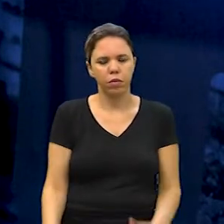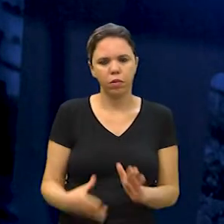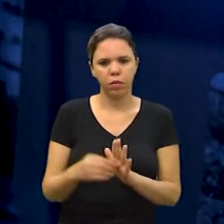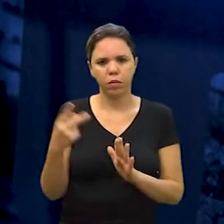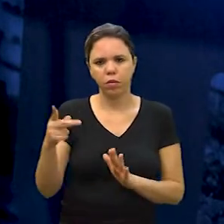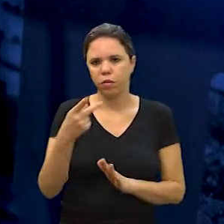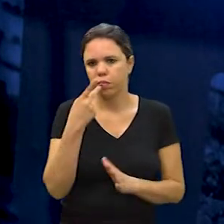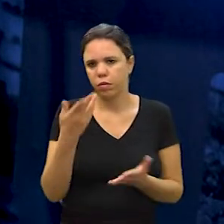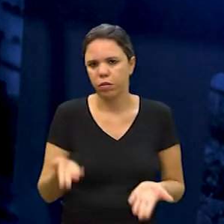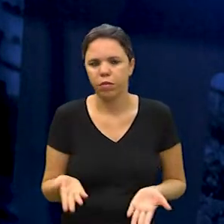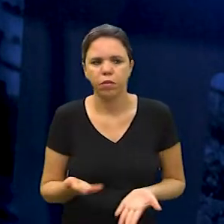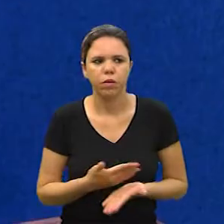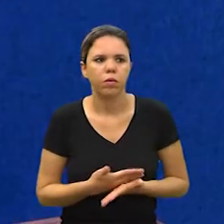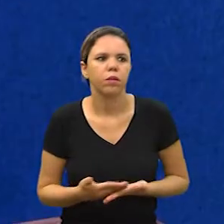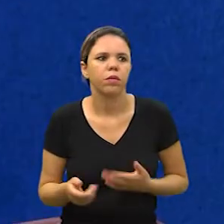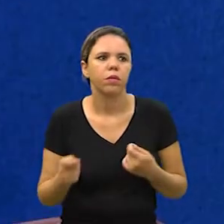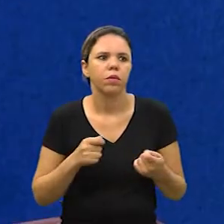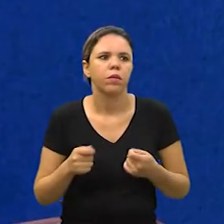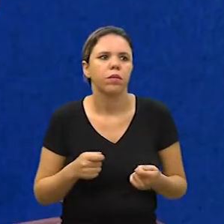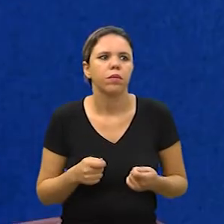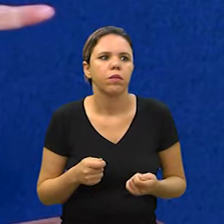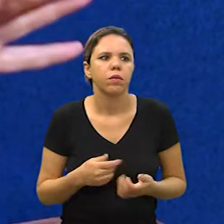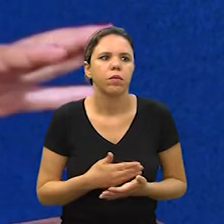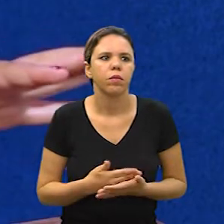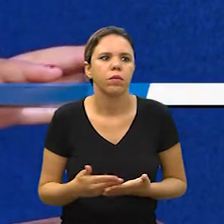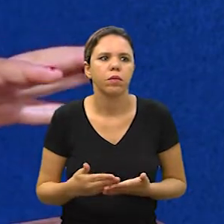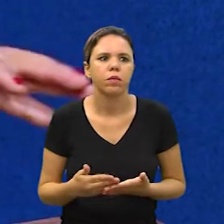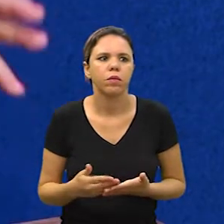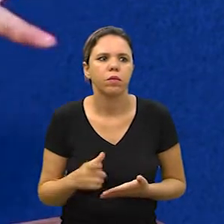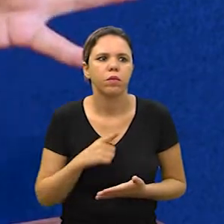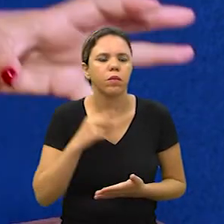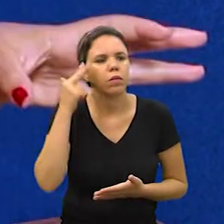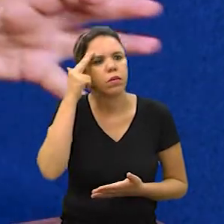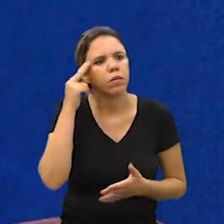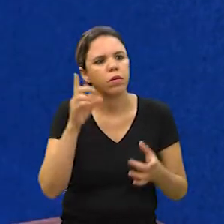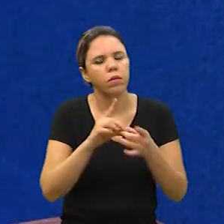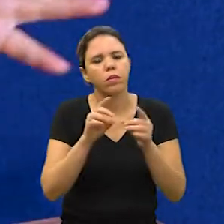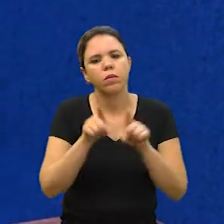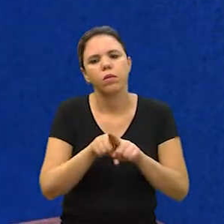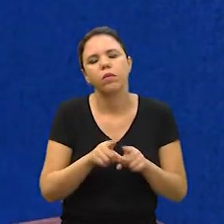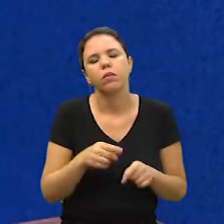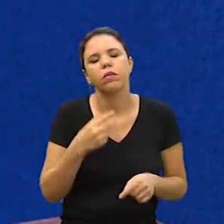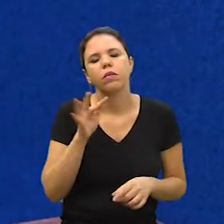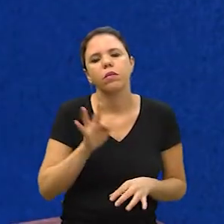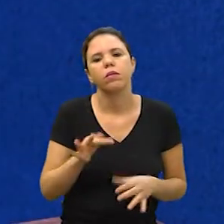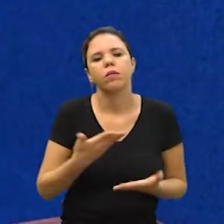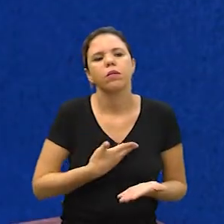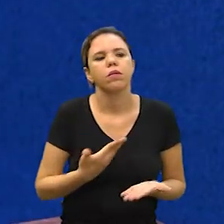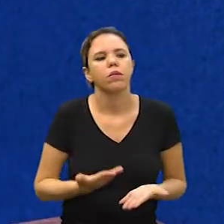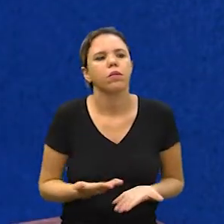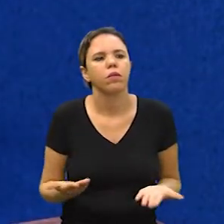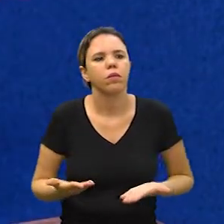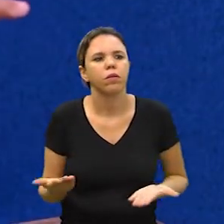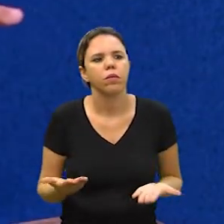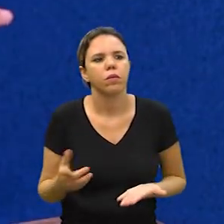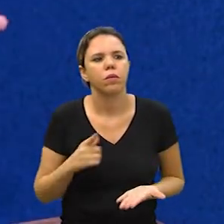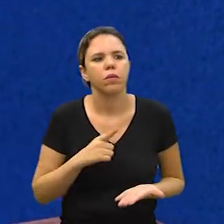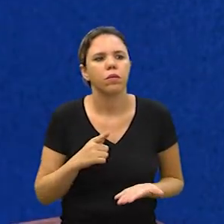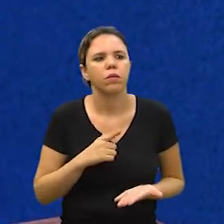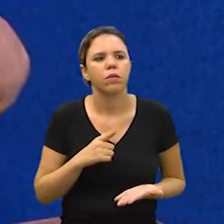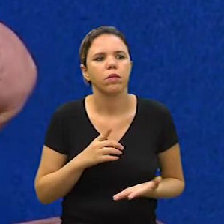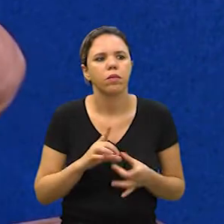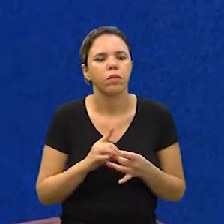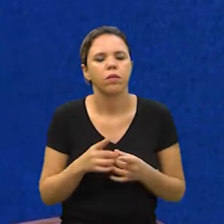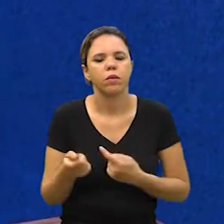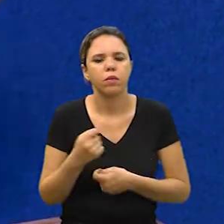seu você contou aqui no início da entrevista, que no início, olha, eu tinha um sócio, um amigo lá da faculdade e tal. Hoje você ainda